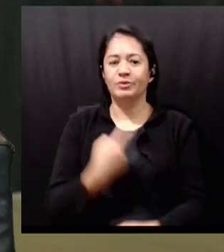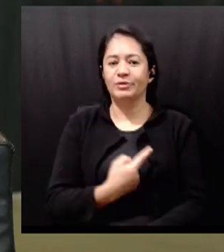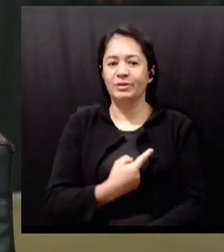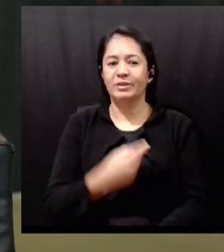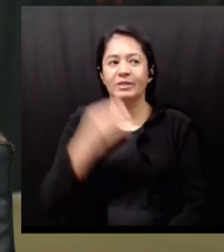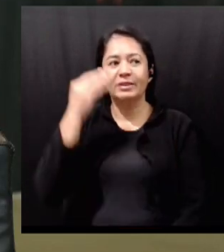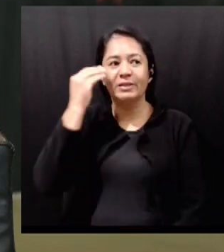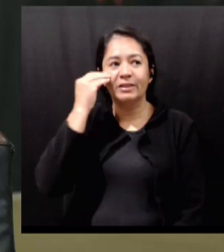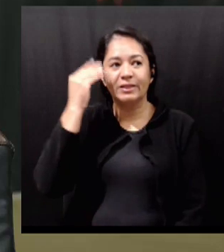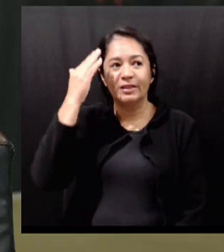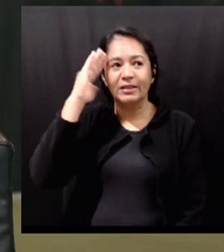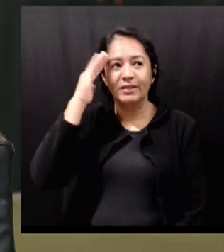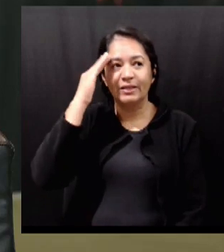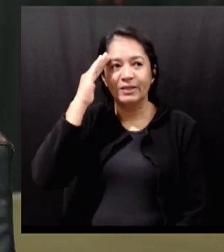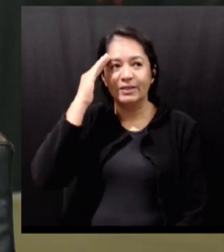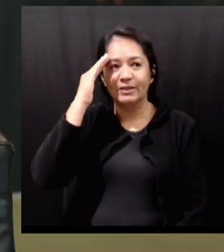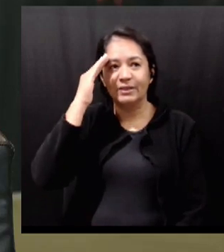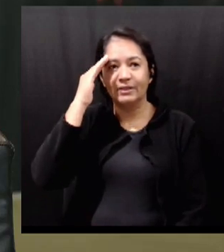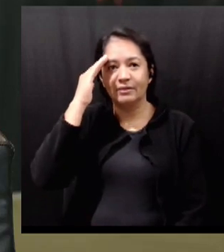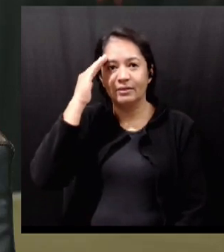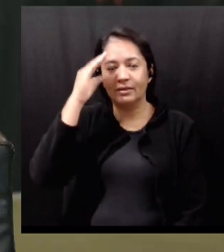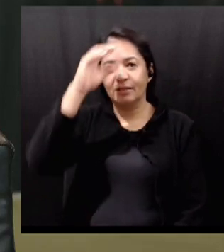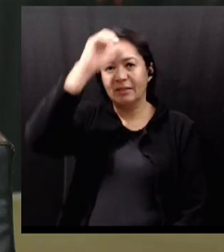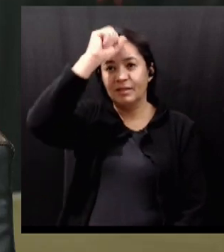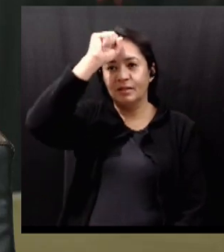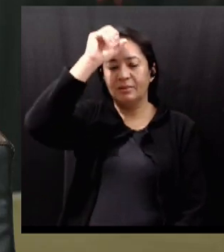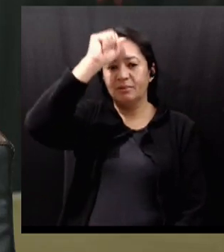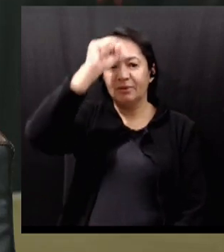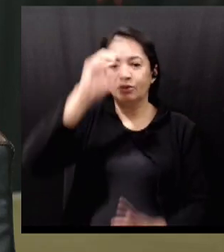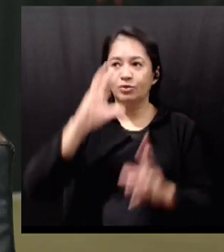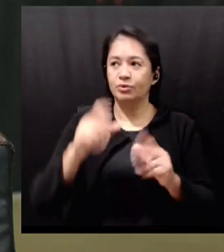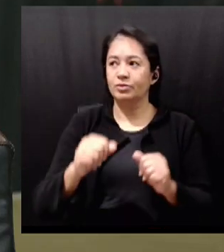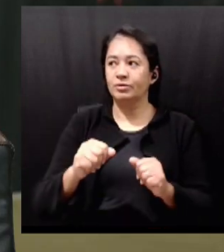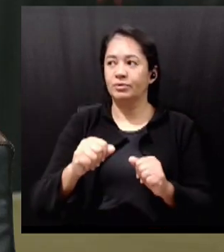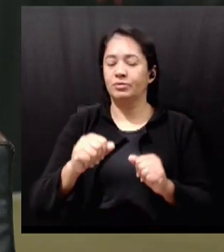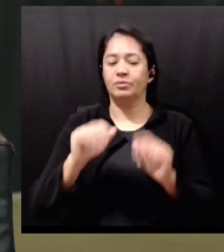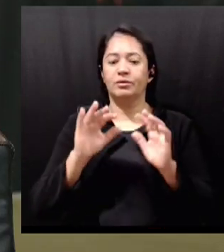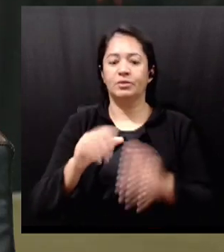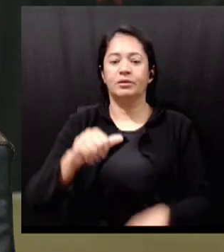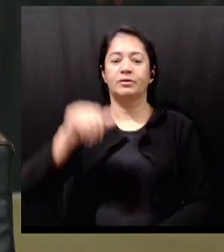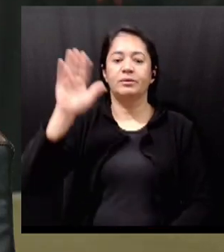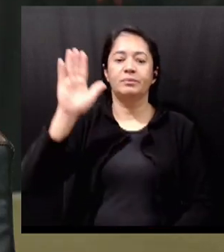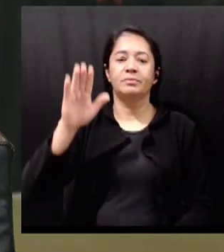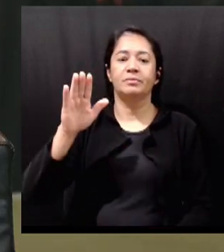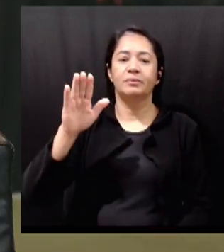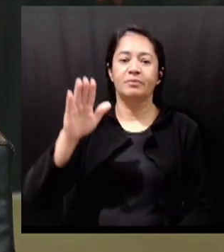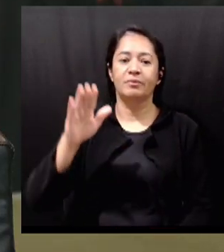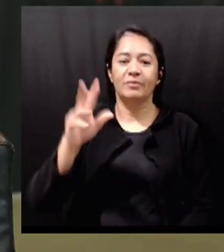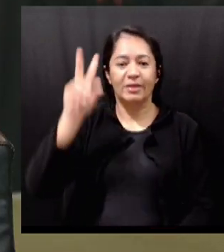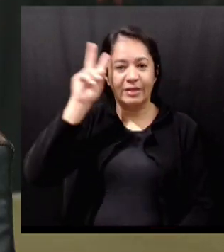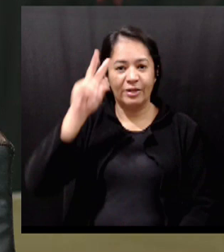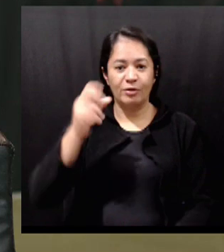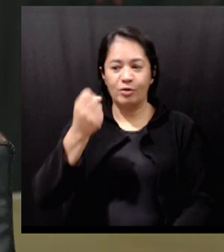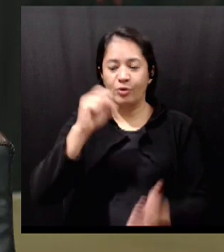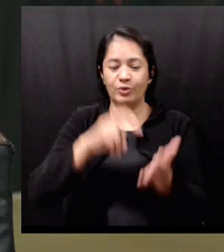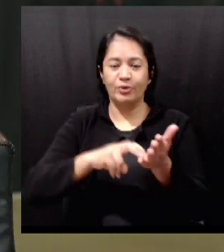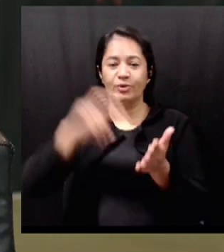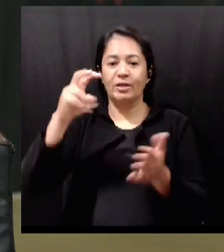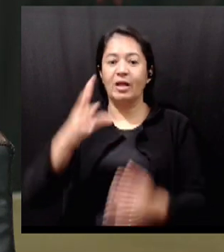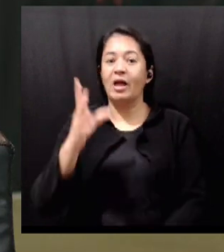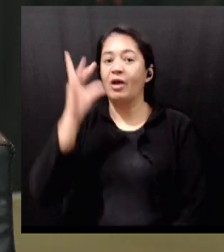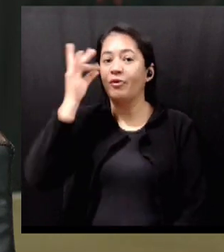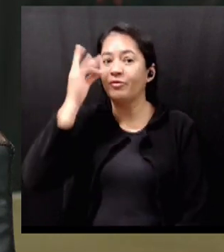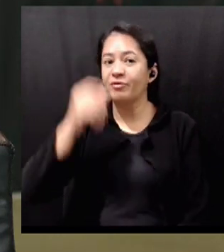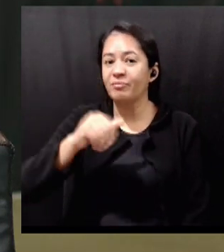entender e aprender tudo isso e muito mais na segunda-feira, a partir das 8 da manhã, ao vivo, com mais uma edição do